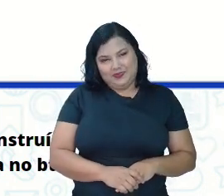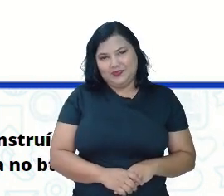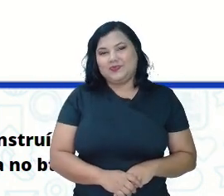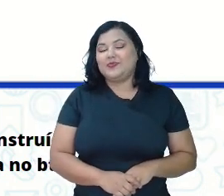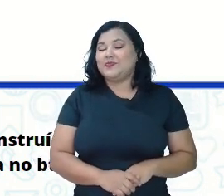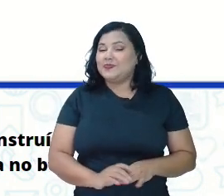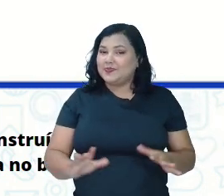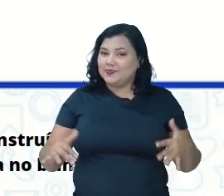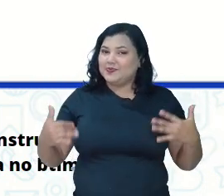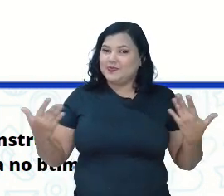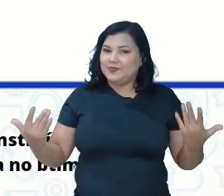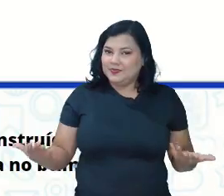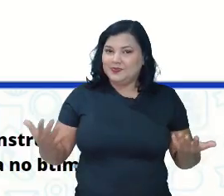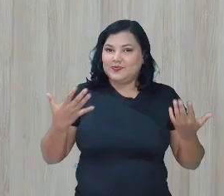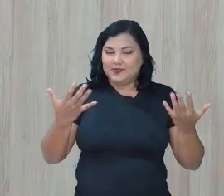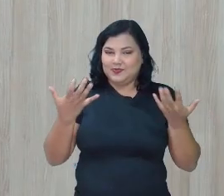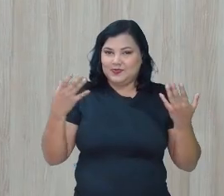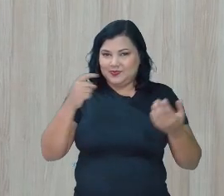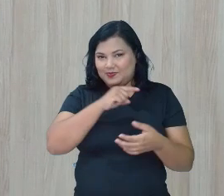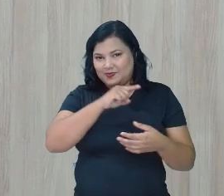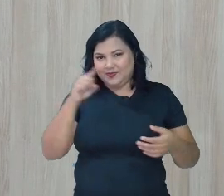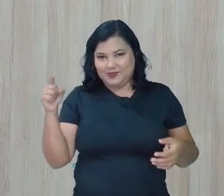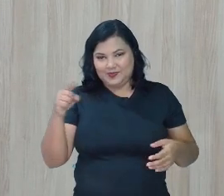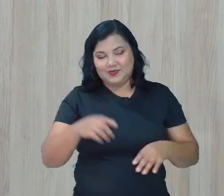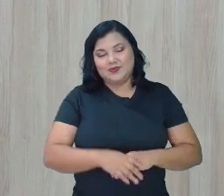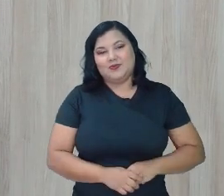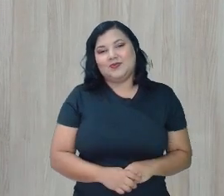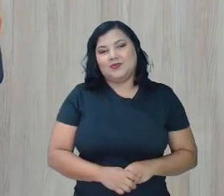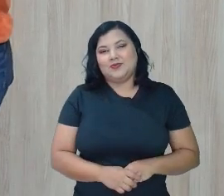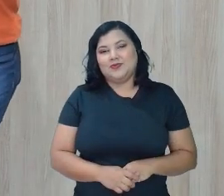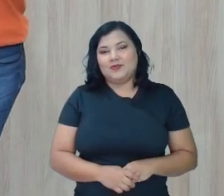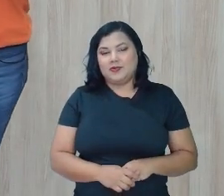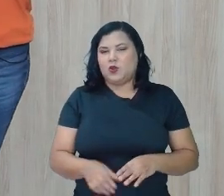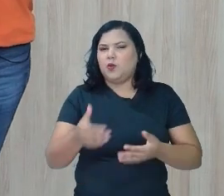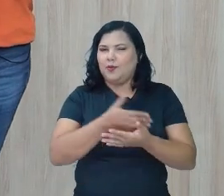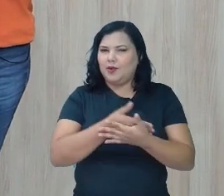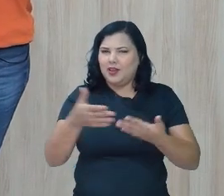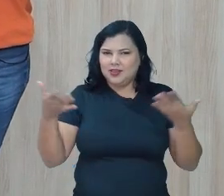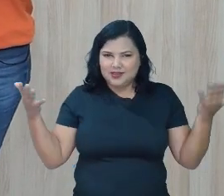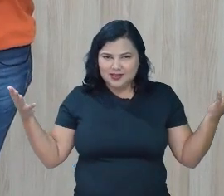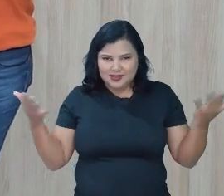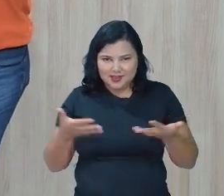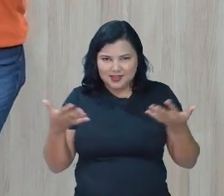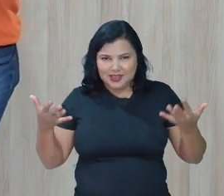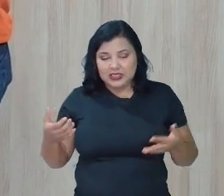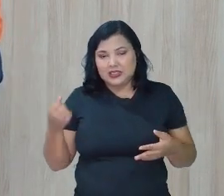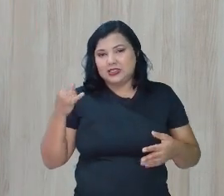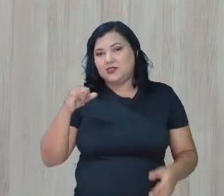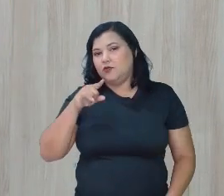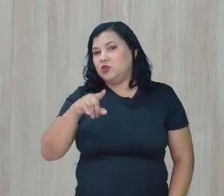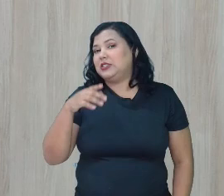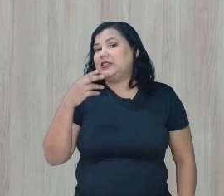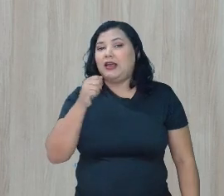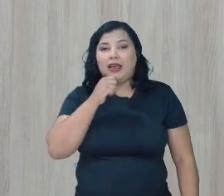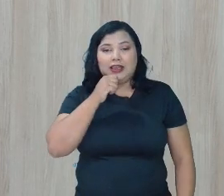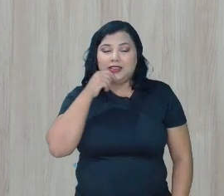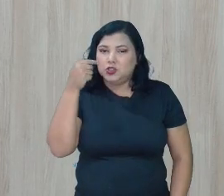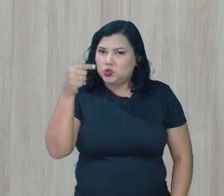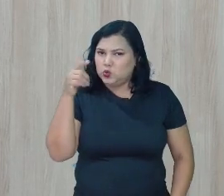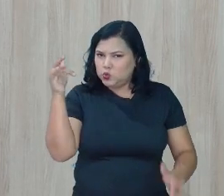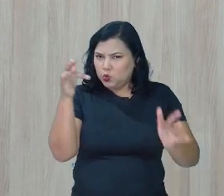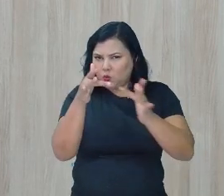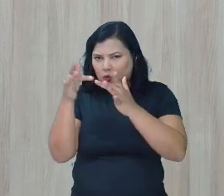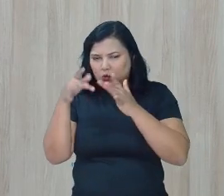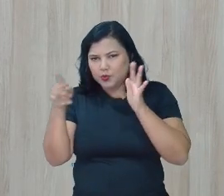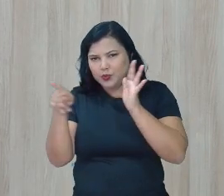E aí, eu quero que vocês, a partir de agora, se vocês não tinham esse contato